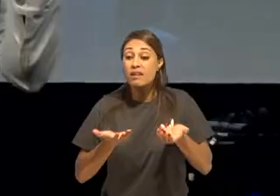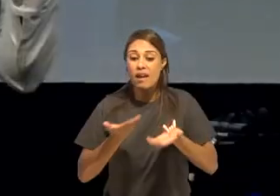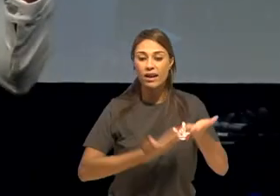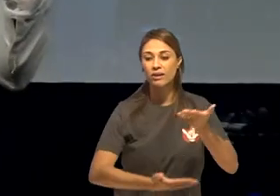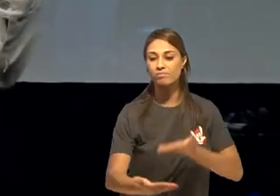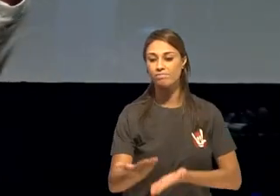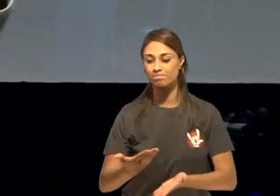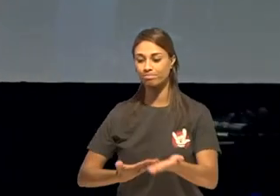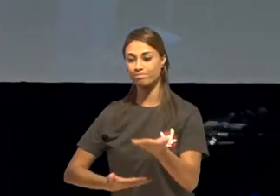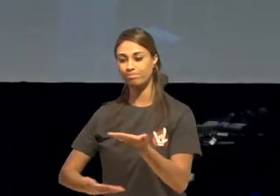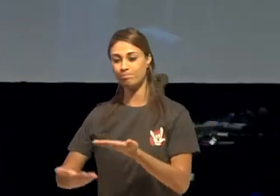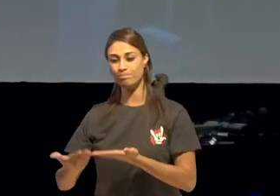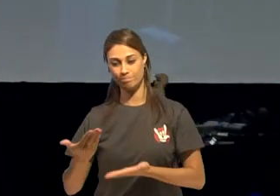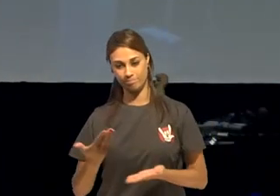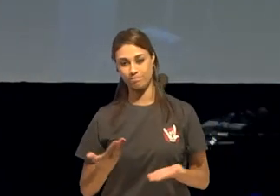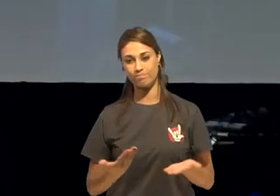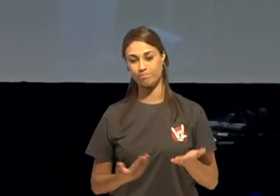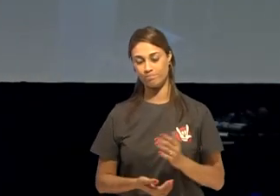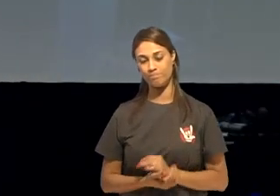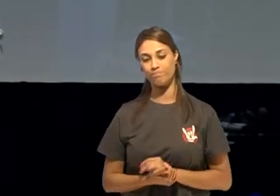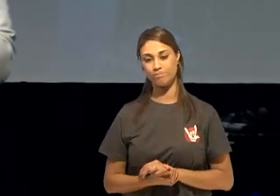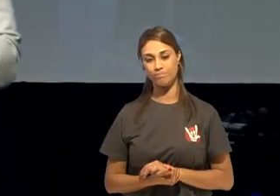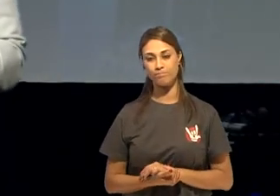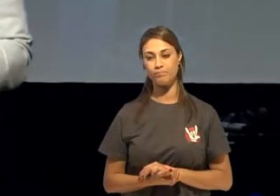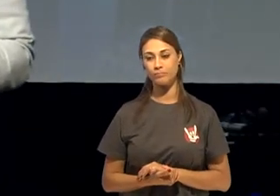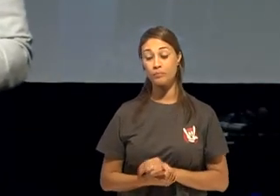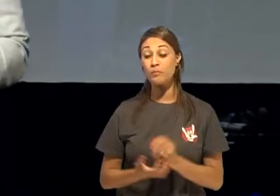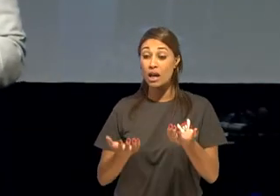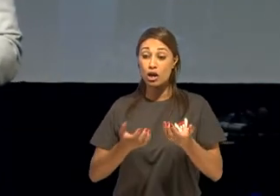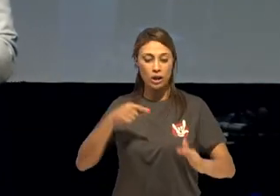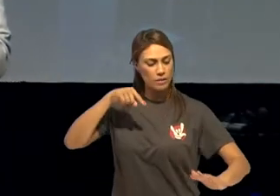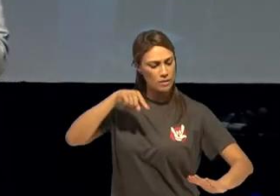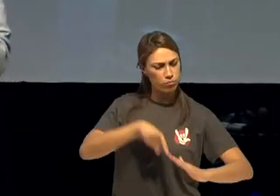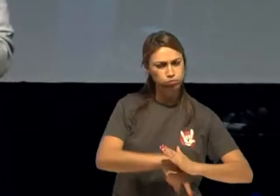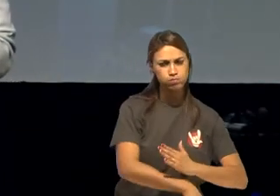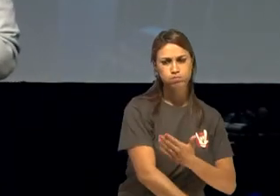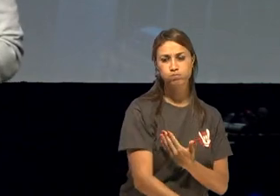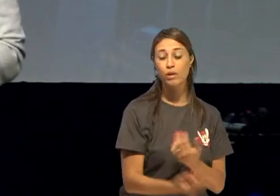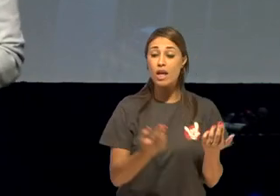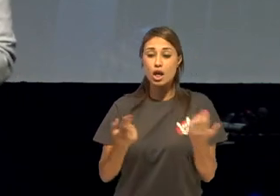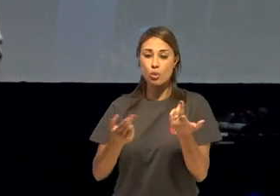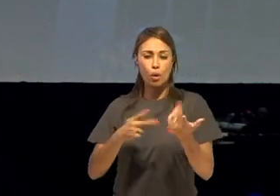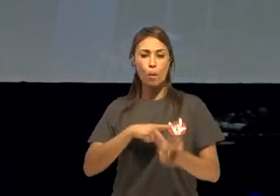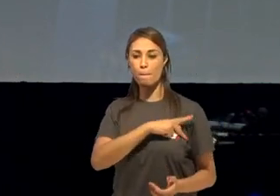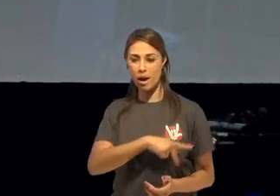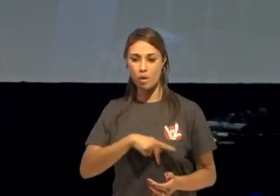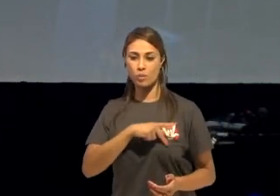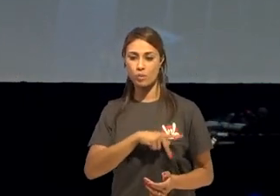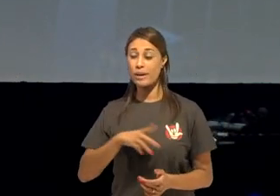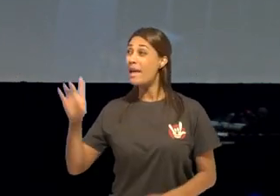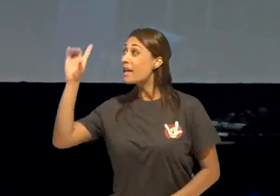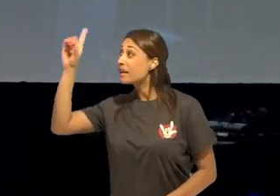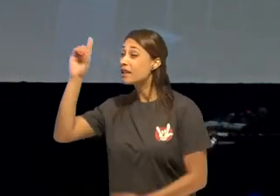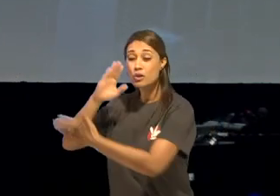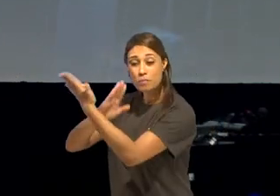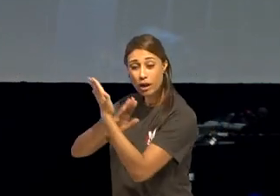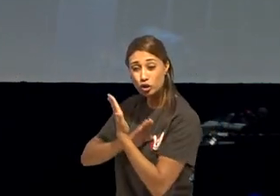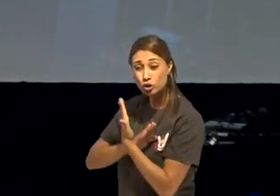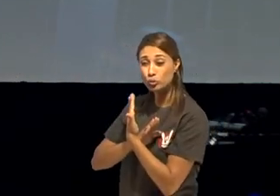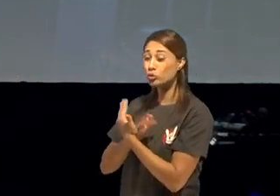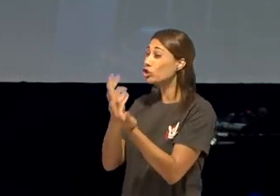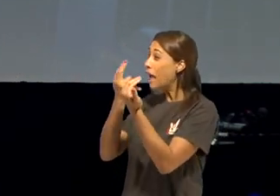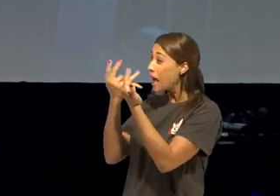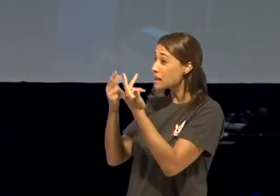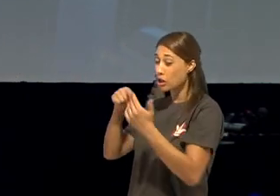Sabe, meu irmão, eu quero ser profundo como Paulo. Que o Senhor me ajude a um dia ser profundo como um Paulo. Alguém que encosta lá em